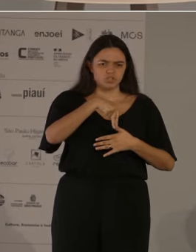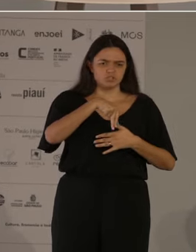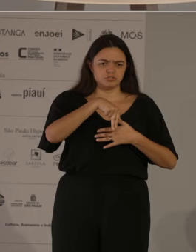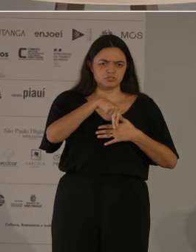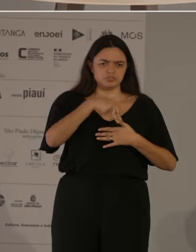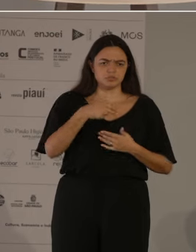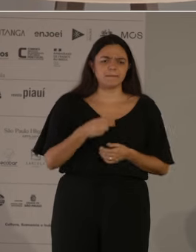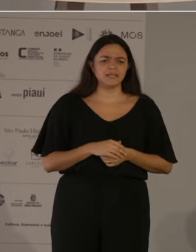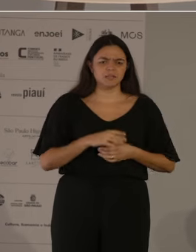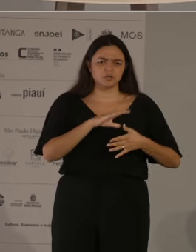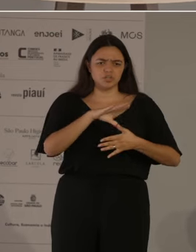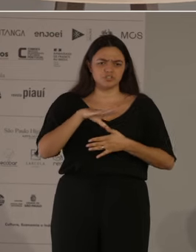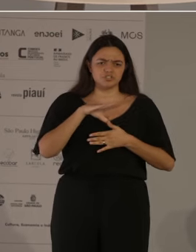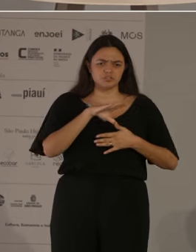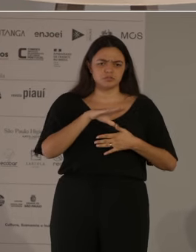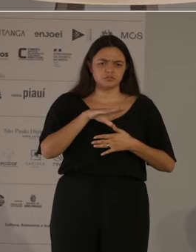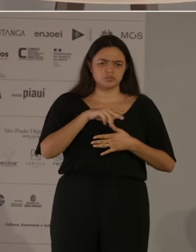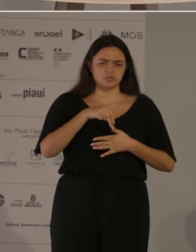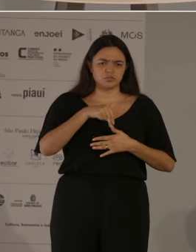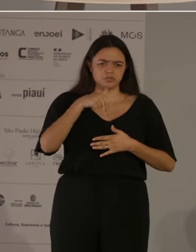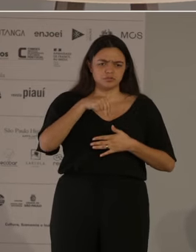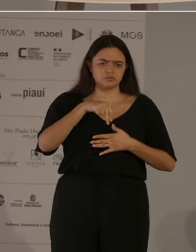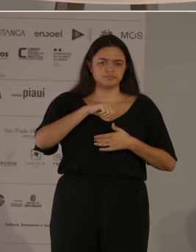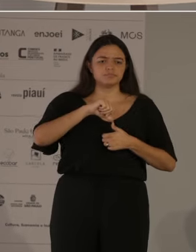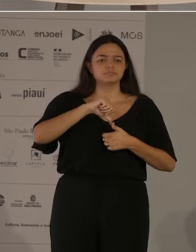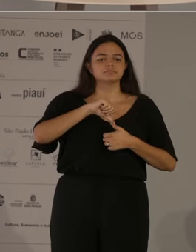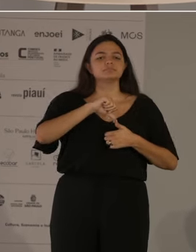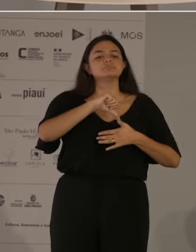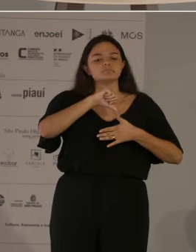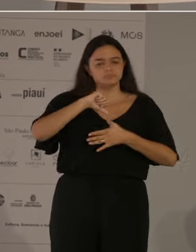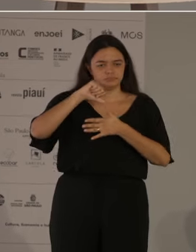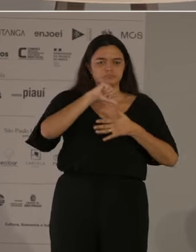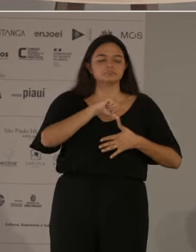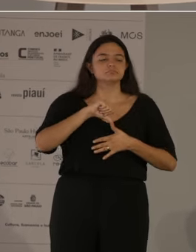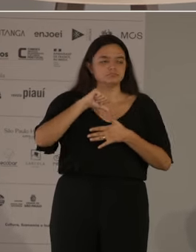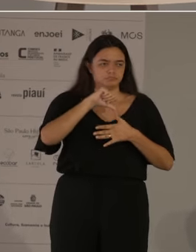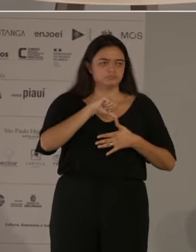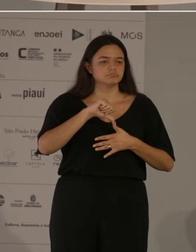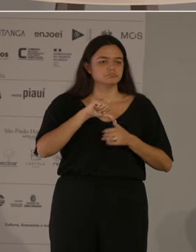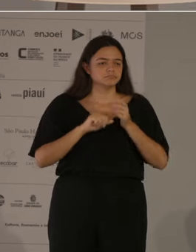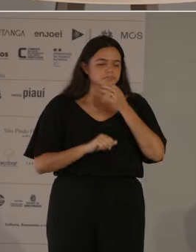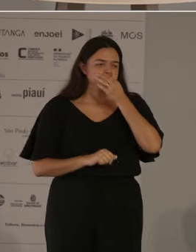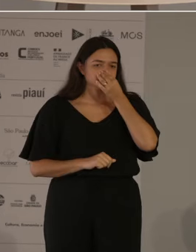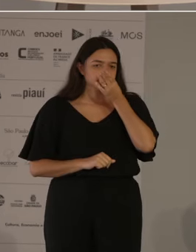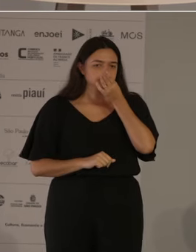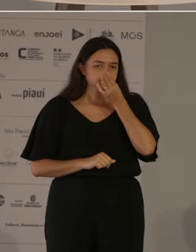era coberto por geleiras, enfim, aí eu estou entrando um pouco mais. Houve, ao longo do tempo,